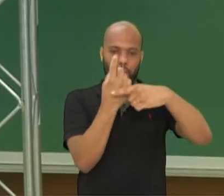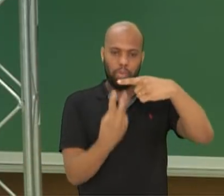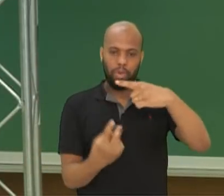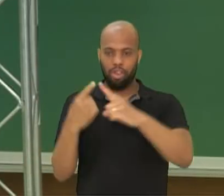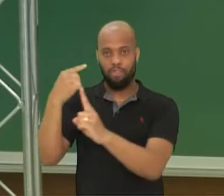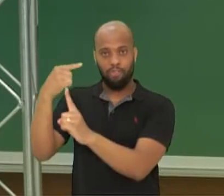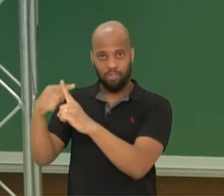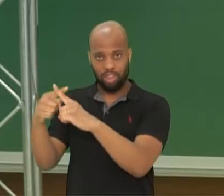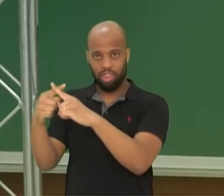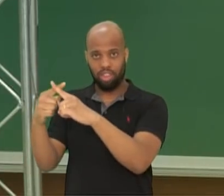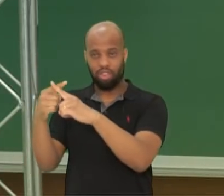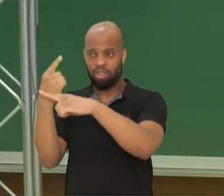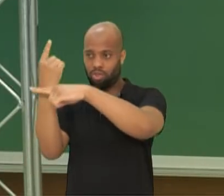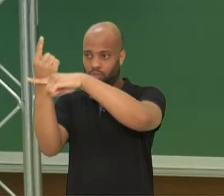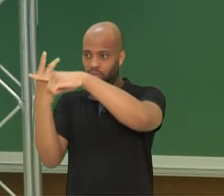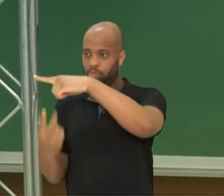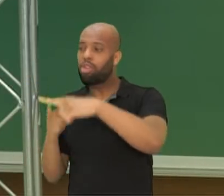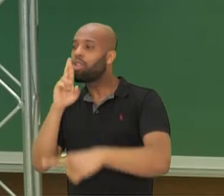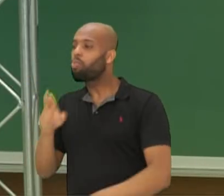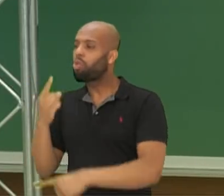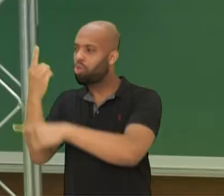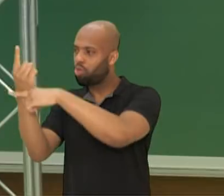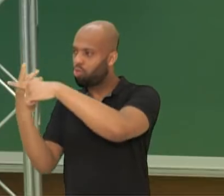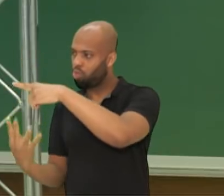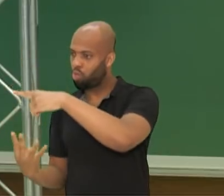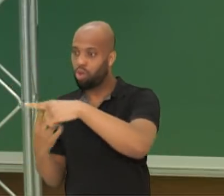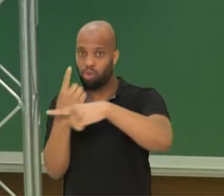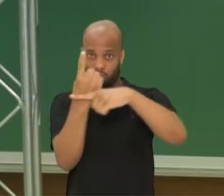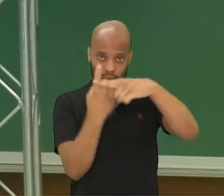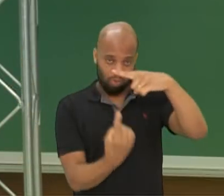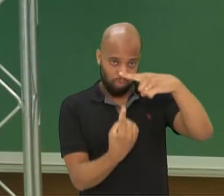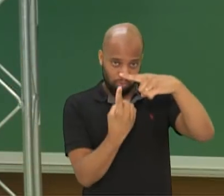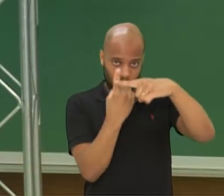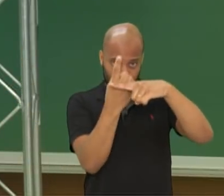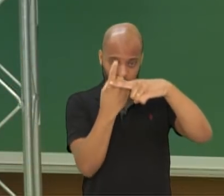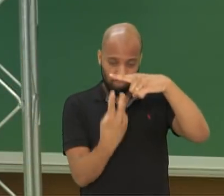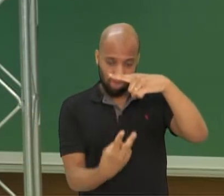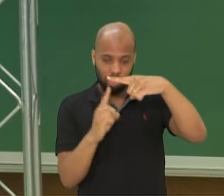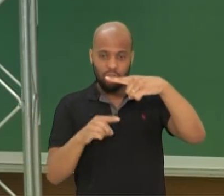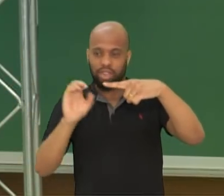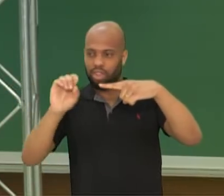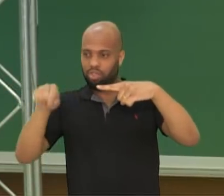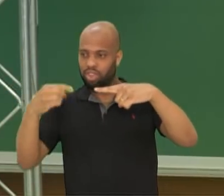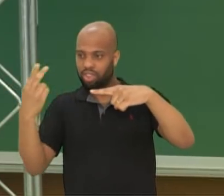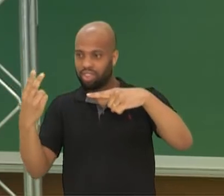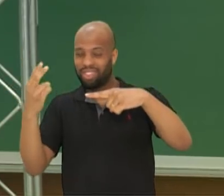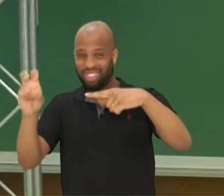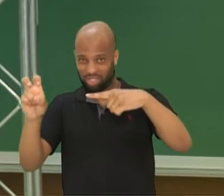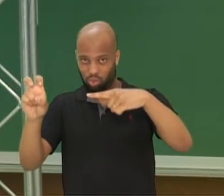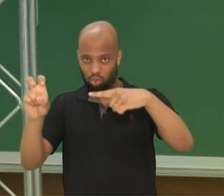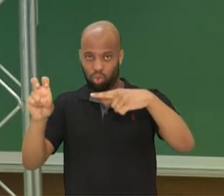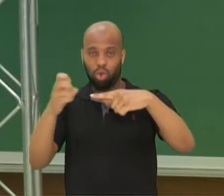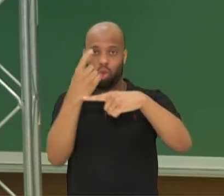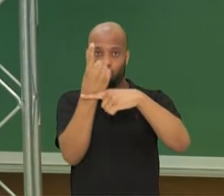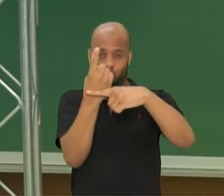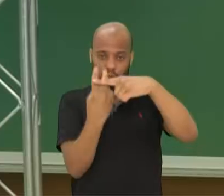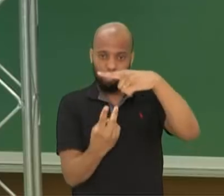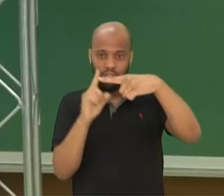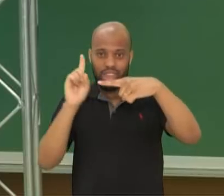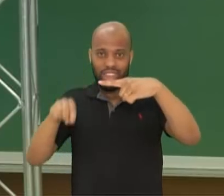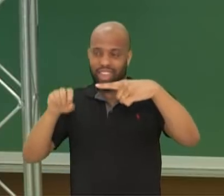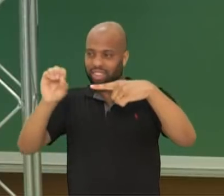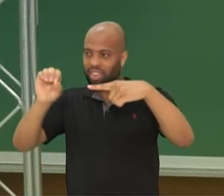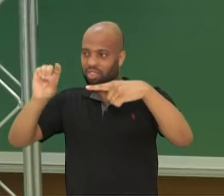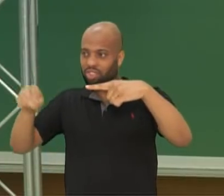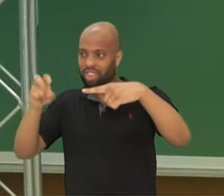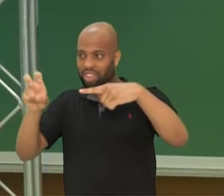dá 1/4. Meio é 0,5. 1/4 é 0,25. Aí meio vezes meio dá 1/8.